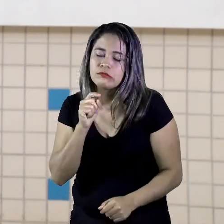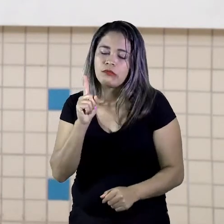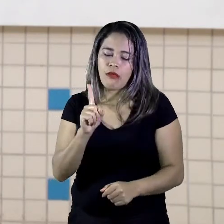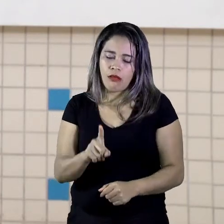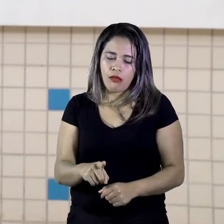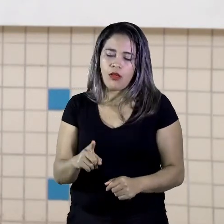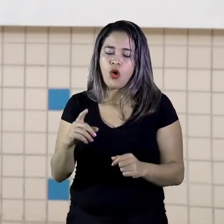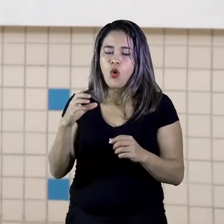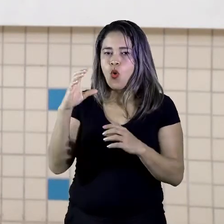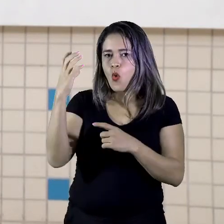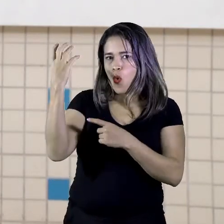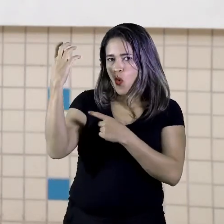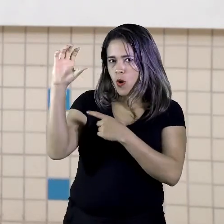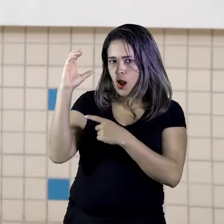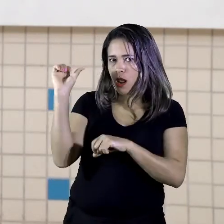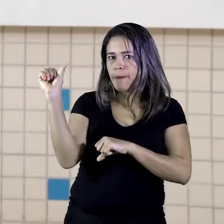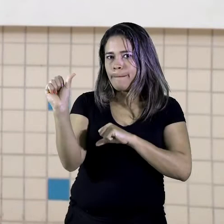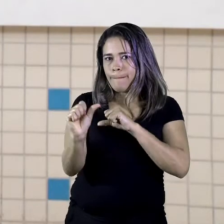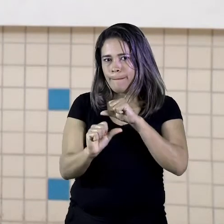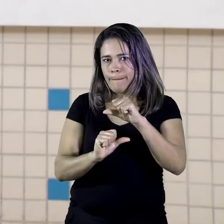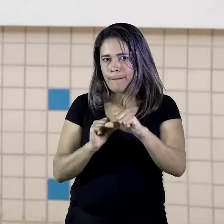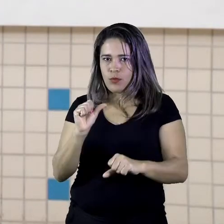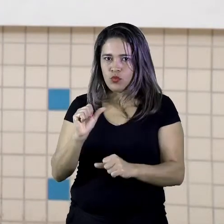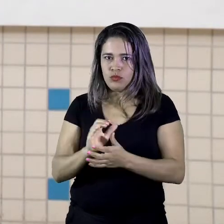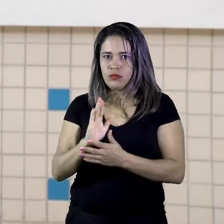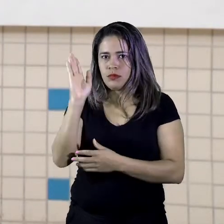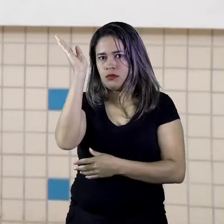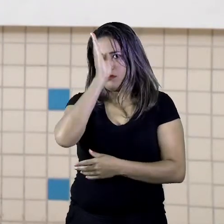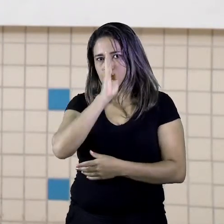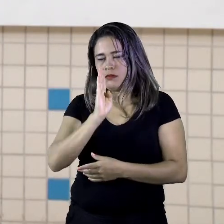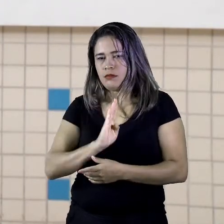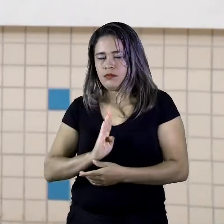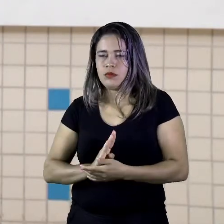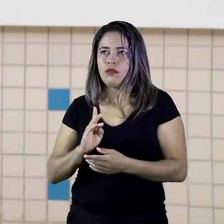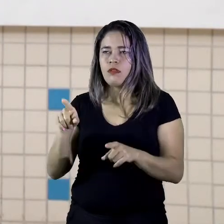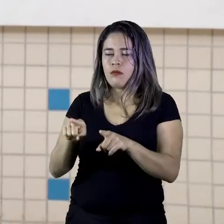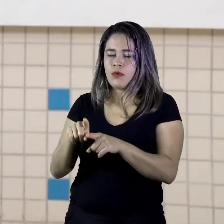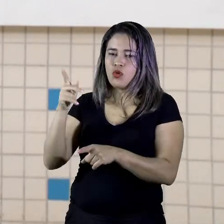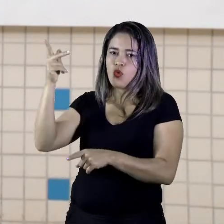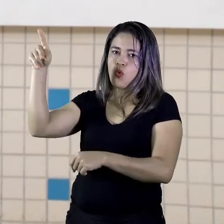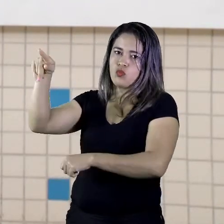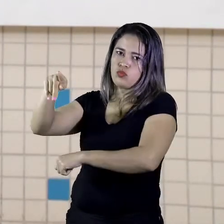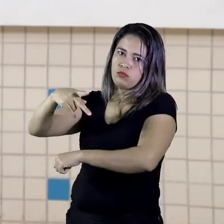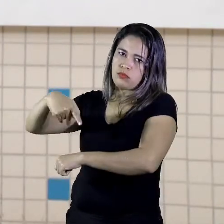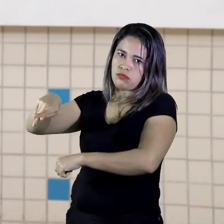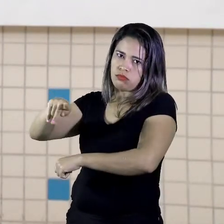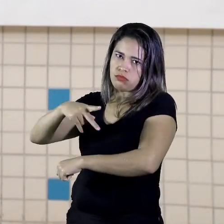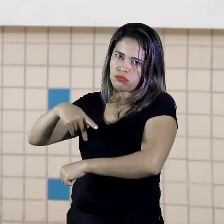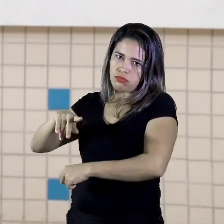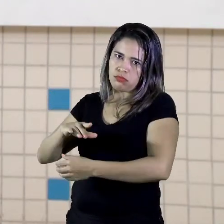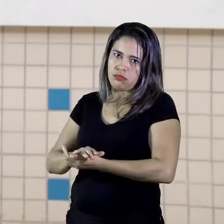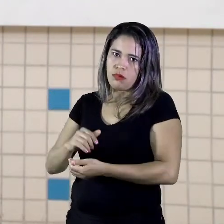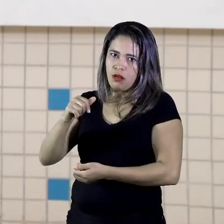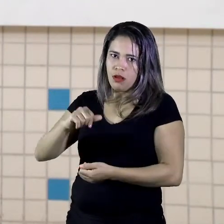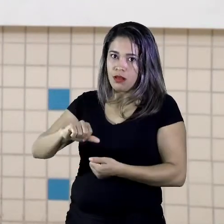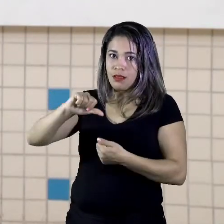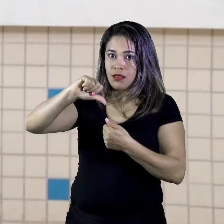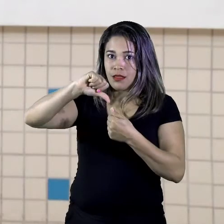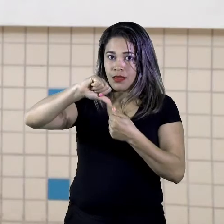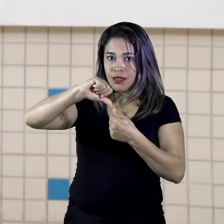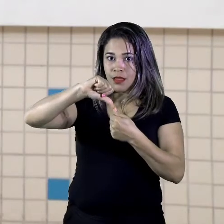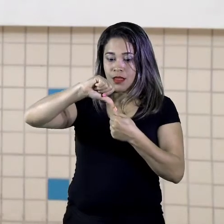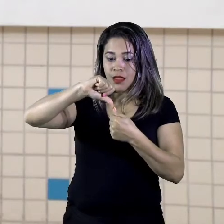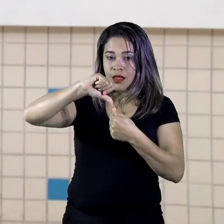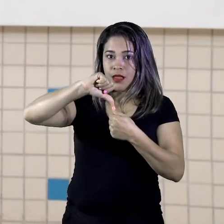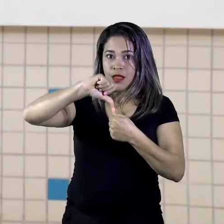clima, por exemplo, aqui no Brasil, mas também em outros países aqui da América do Sul. E